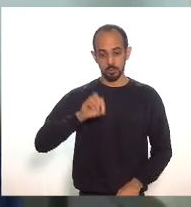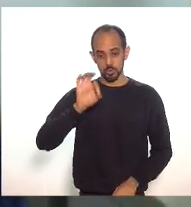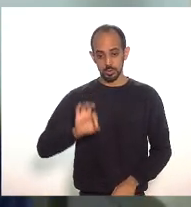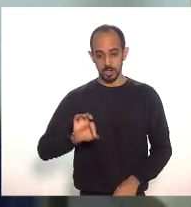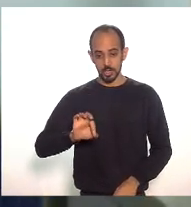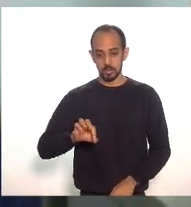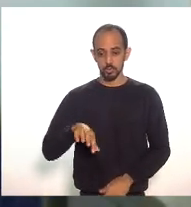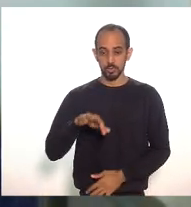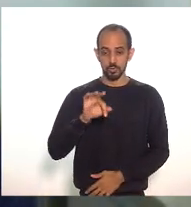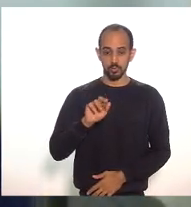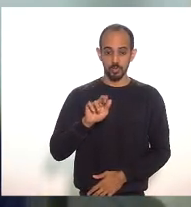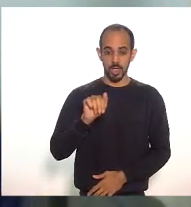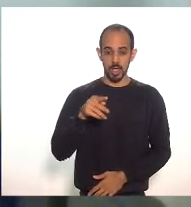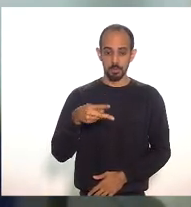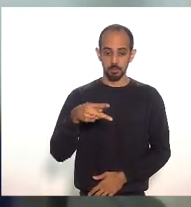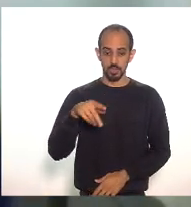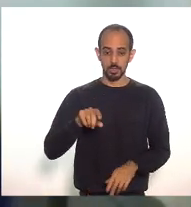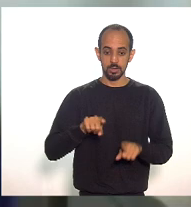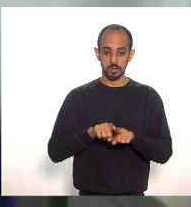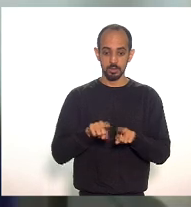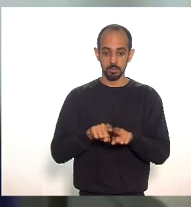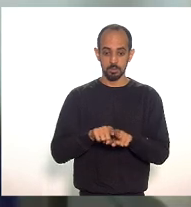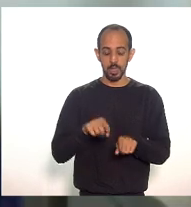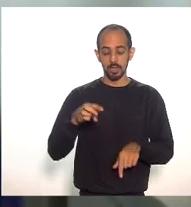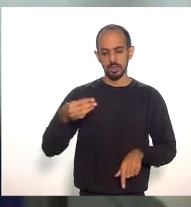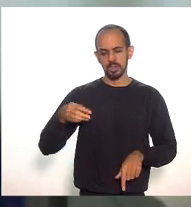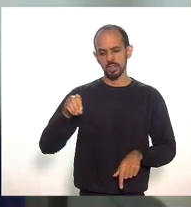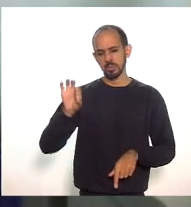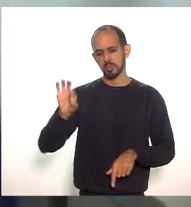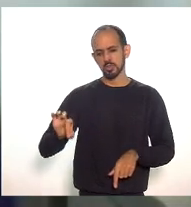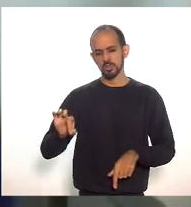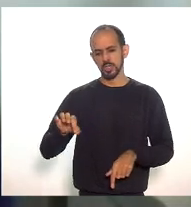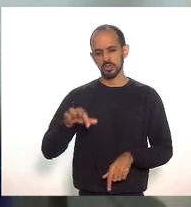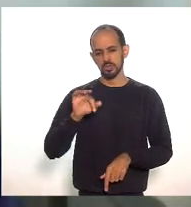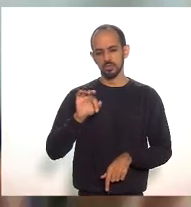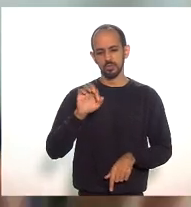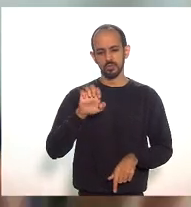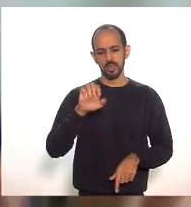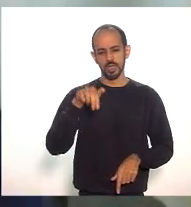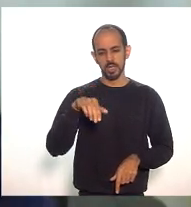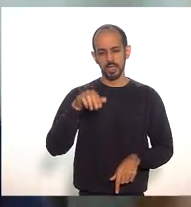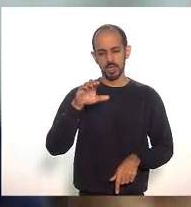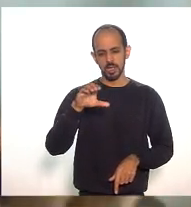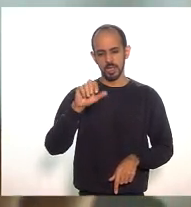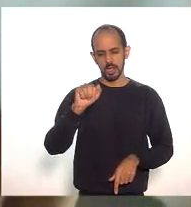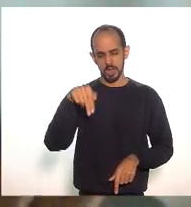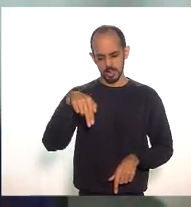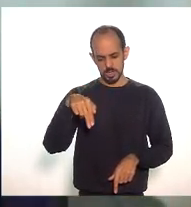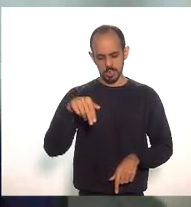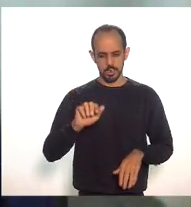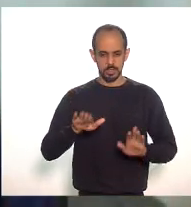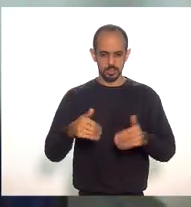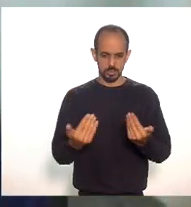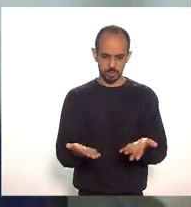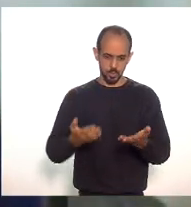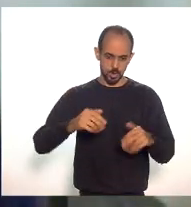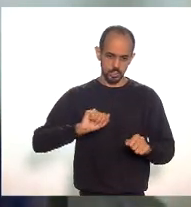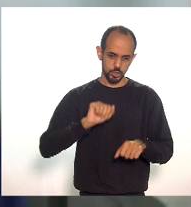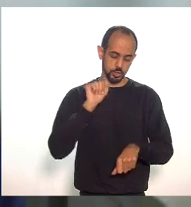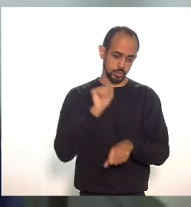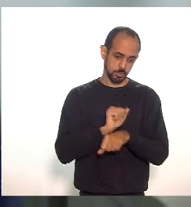e outros 30 não fica tão se deixou para